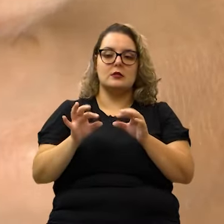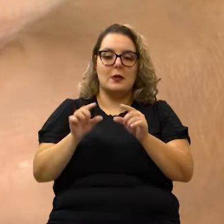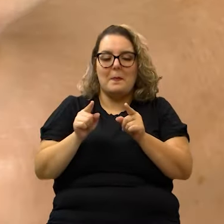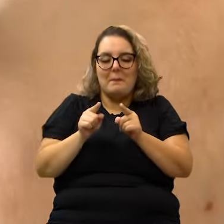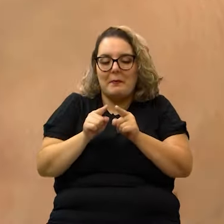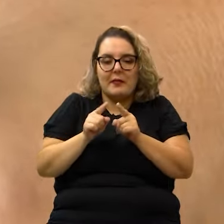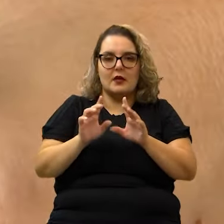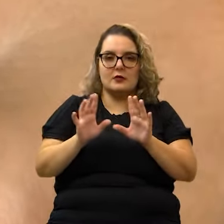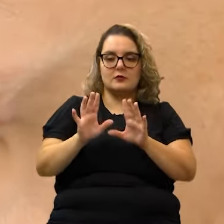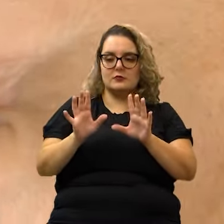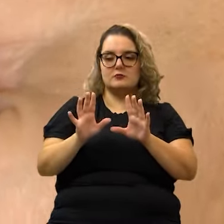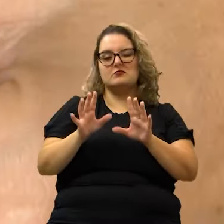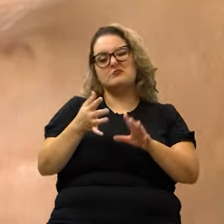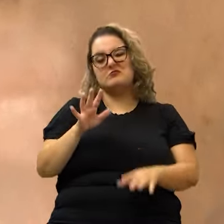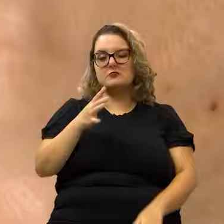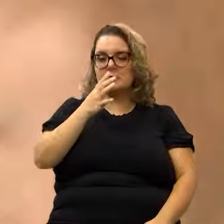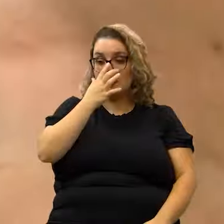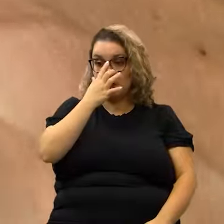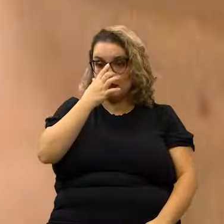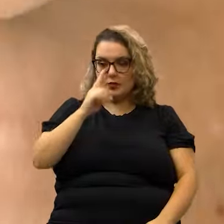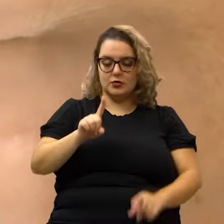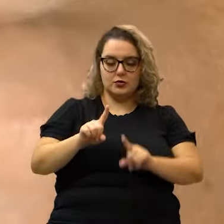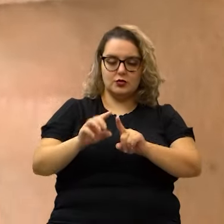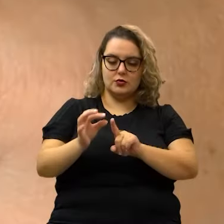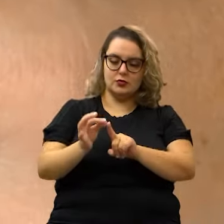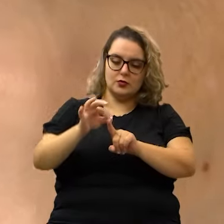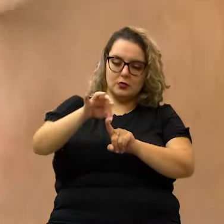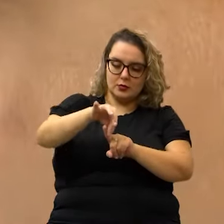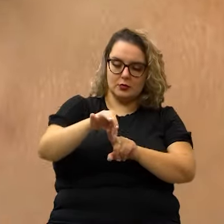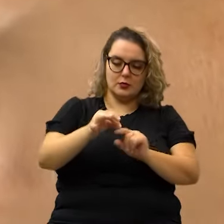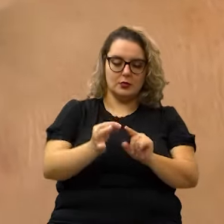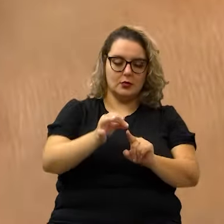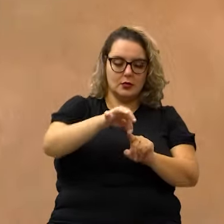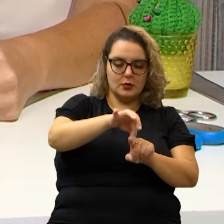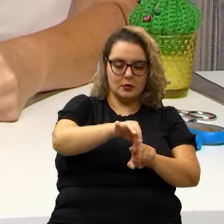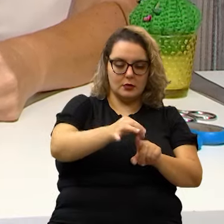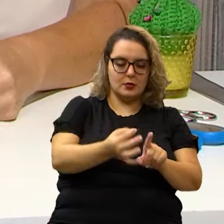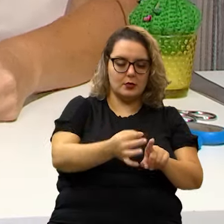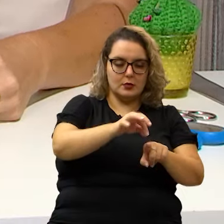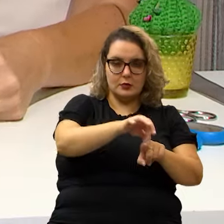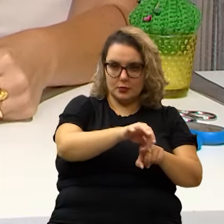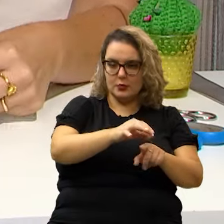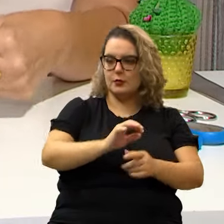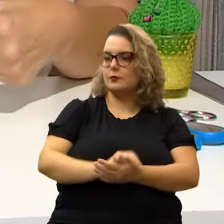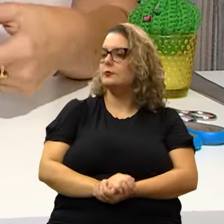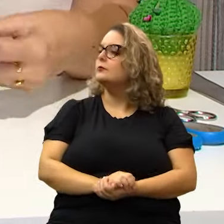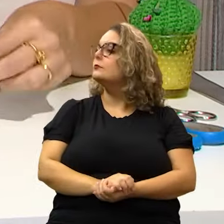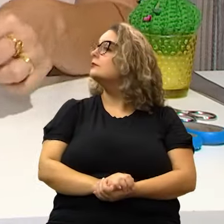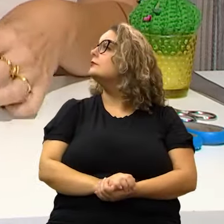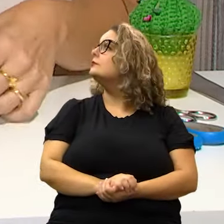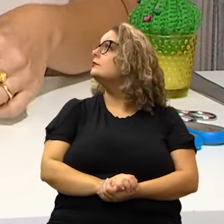muito estreito, uma média mais ou menos de um dedo entre um ponto e outro.